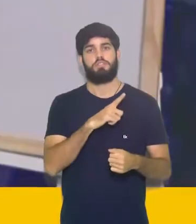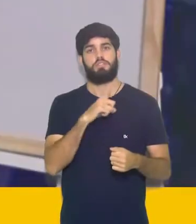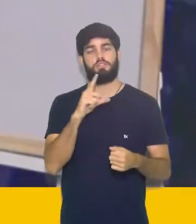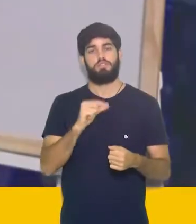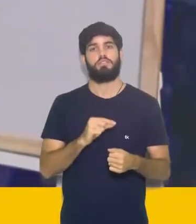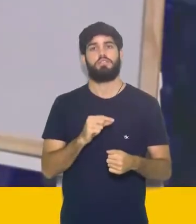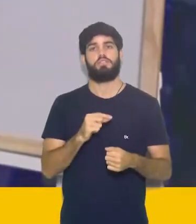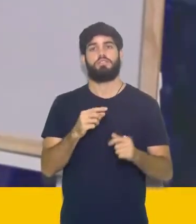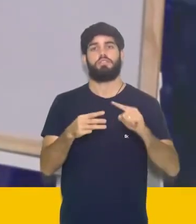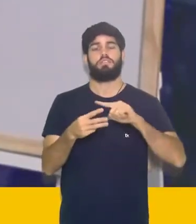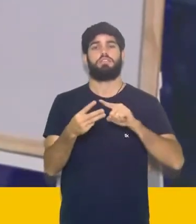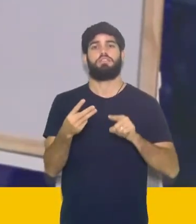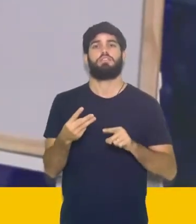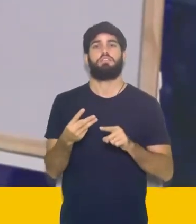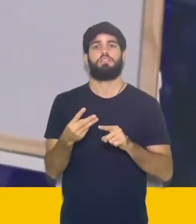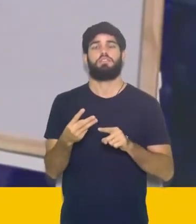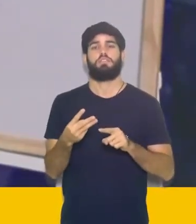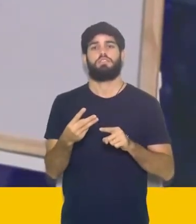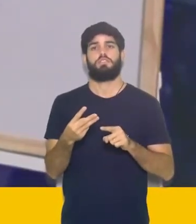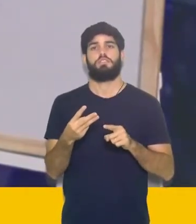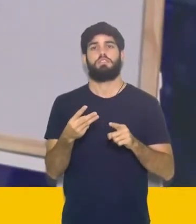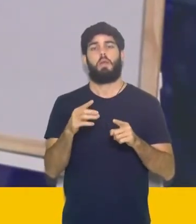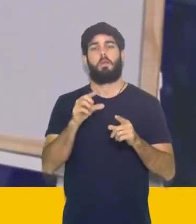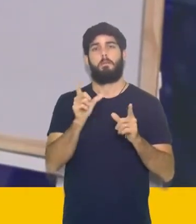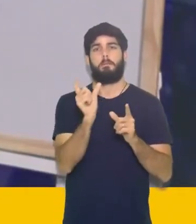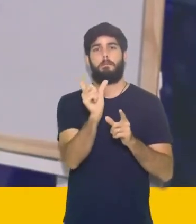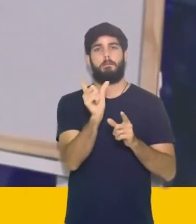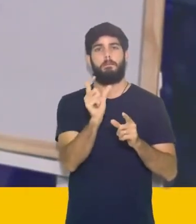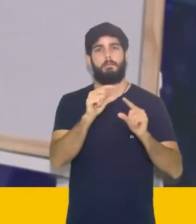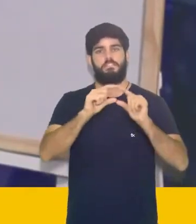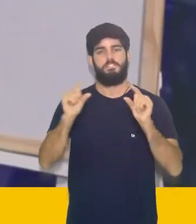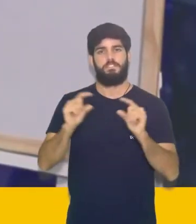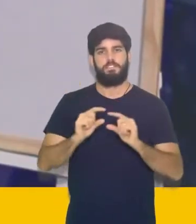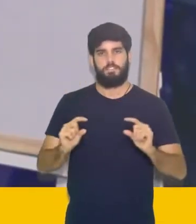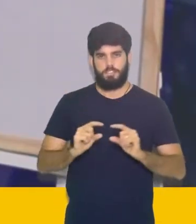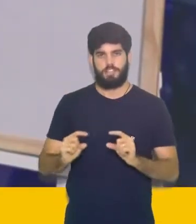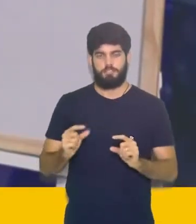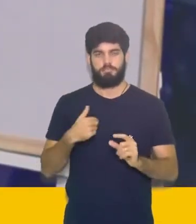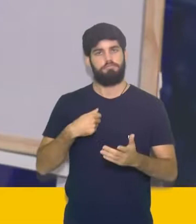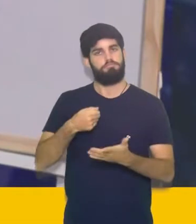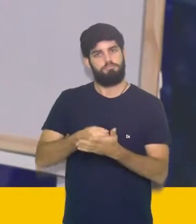mínimo, 3 períodos exijo eu.